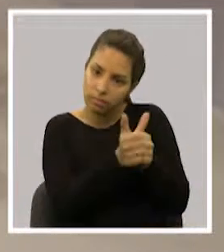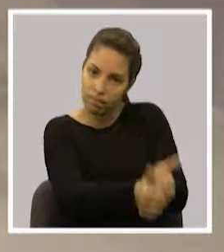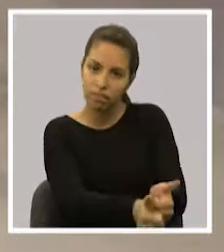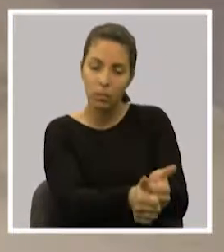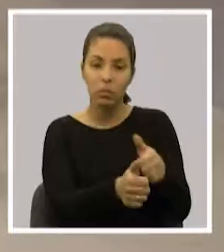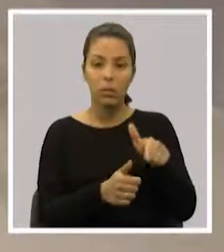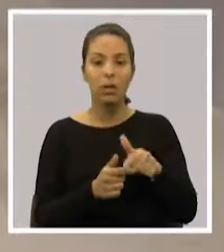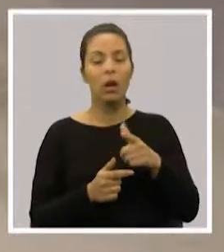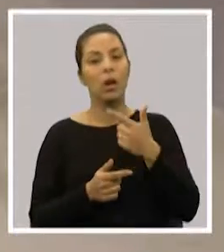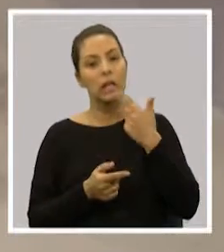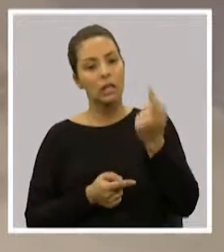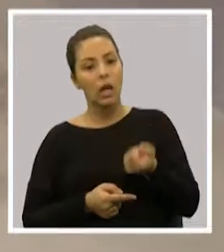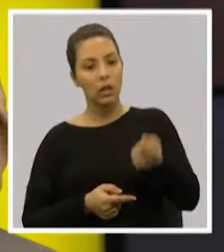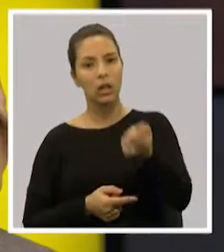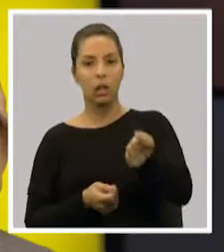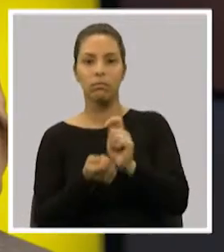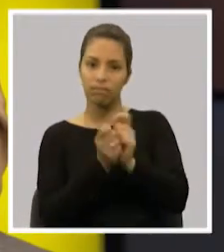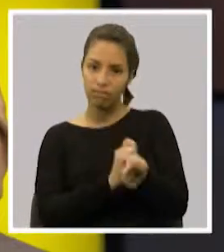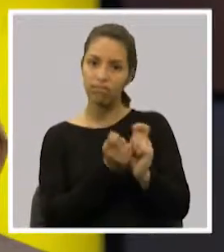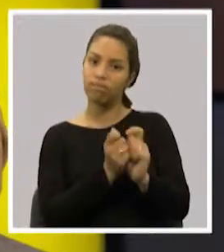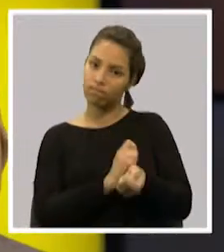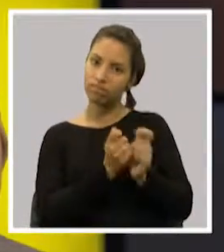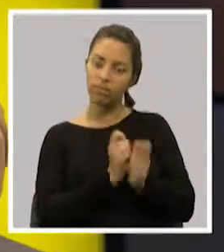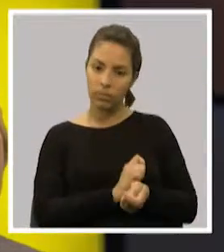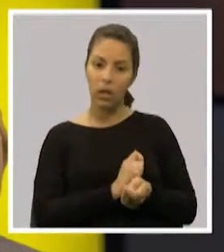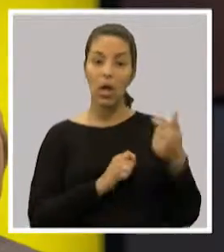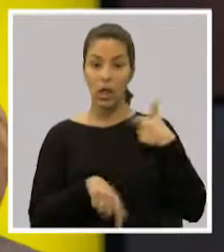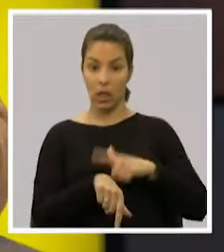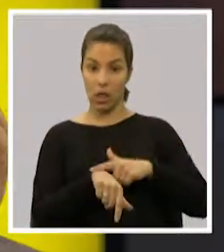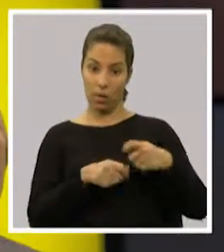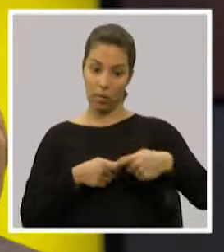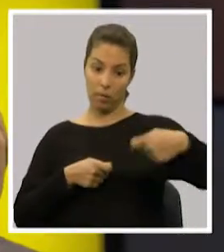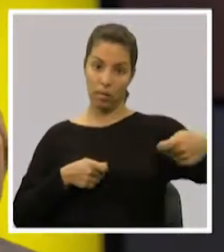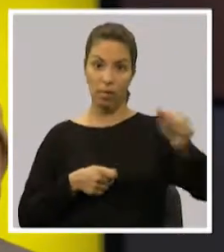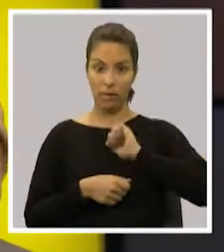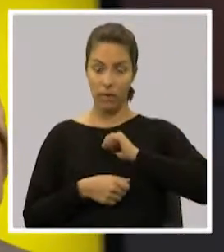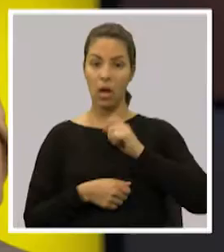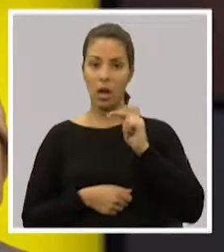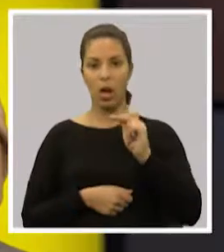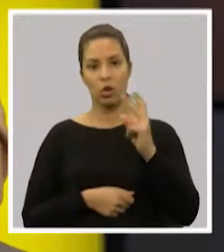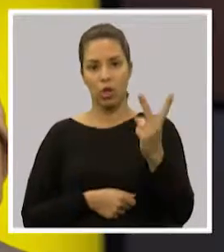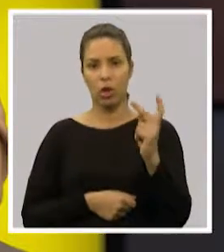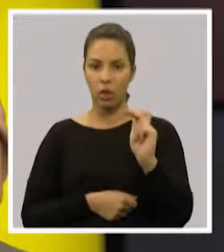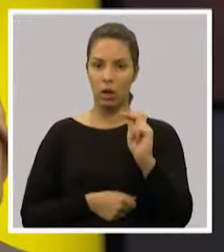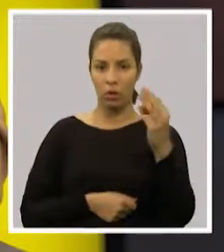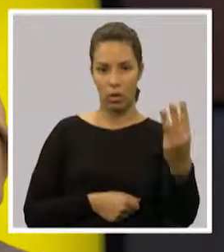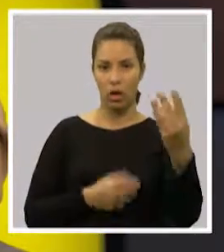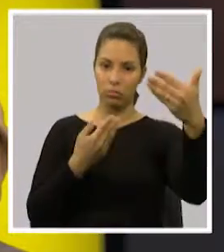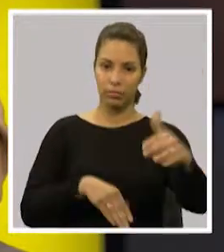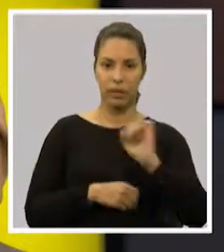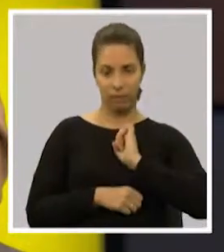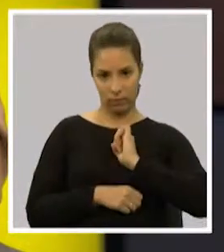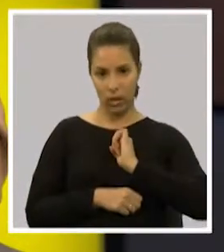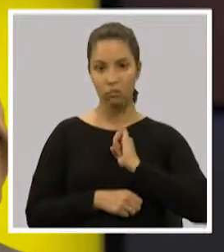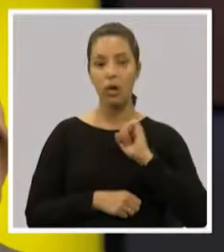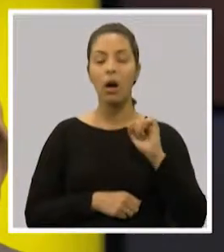que vai tendo que ser sistematicamente renovada. Esse período, no meu caso, durou uns 2, 3 anos, que é normal. Portanto, sempre